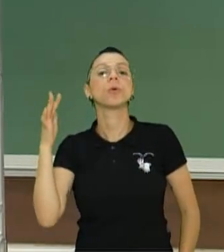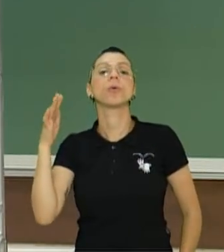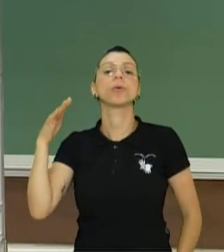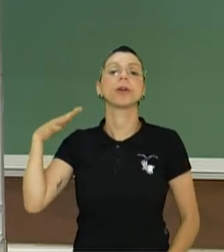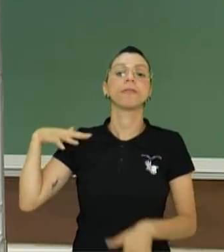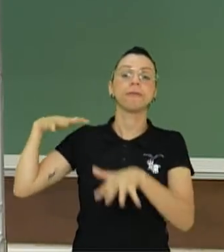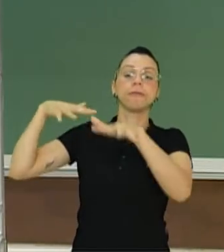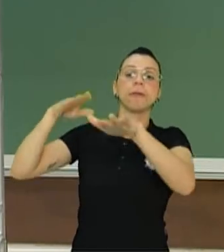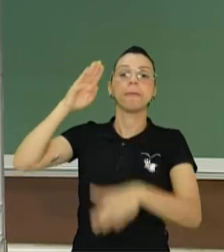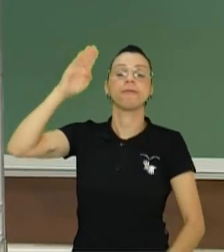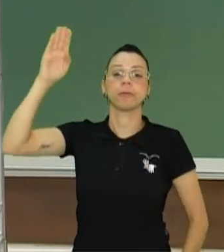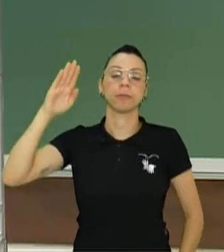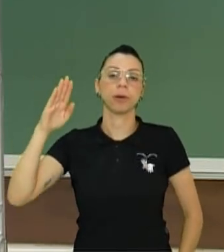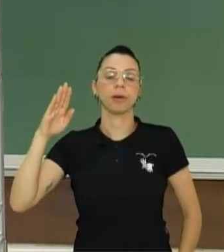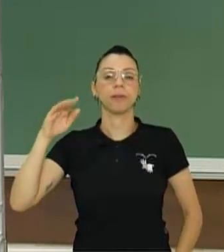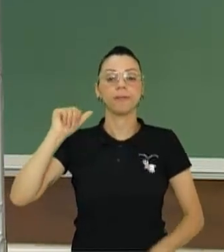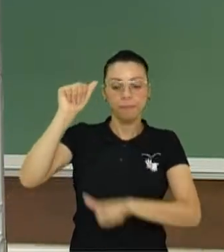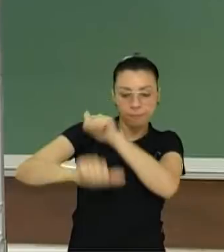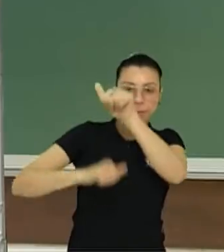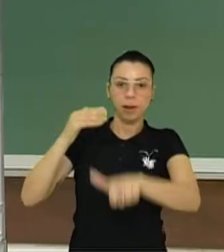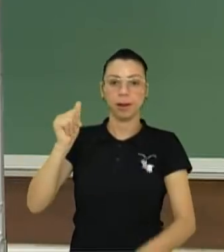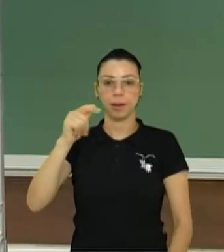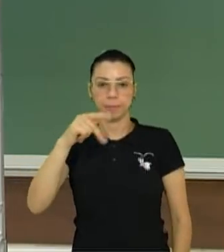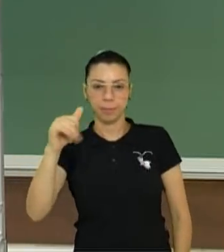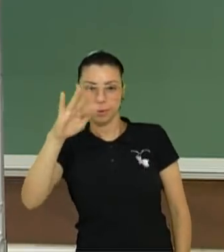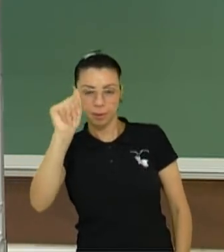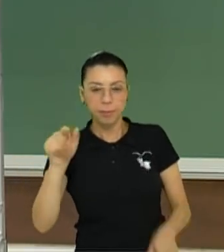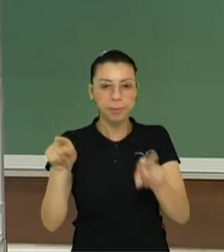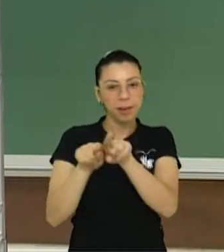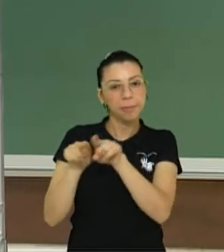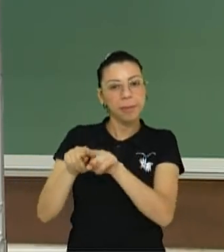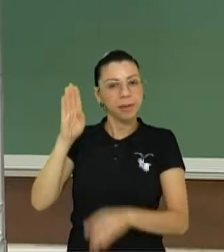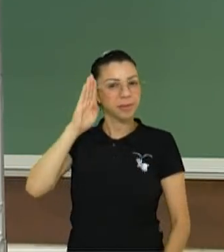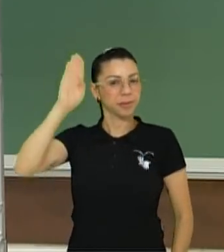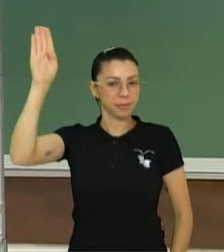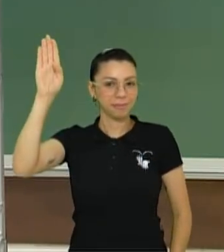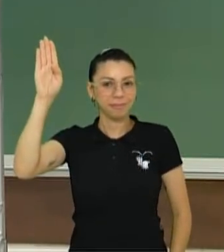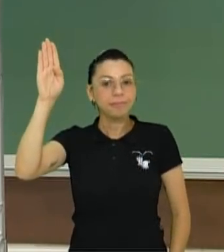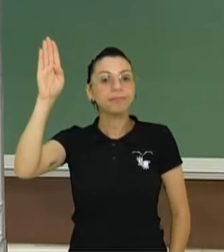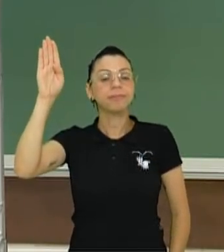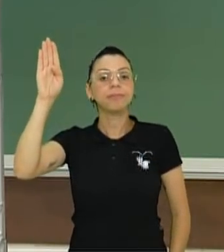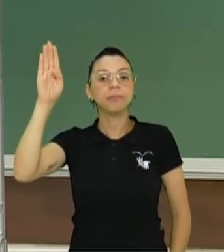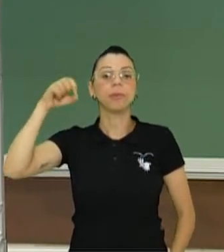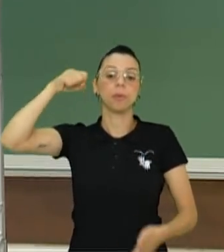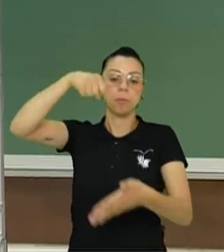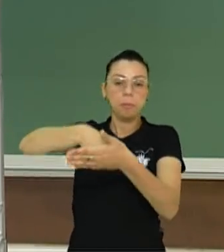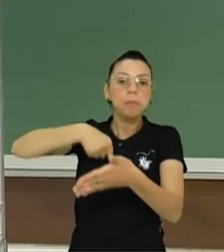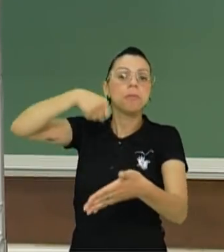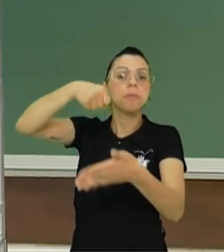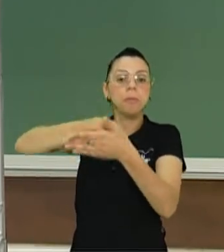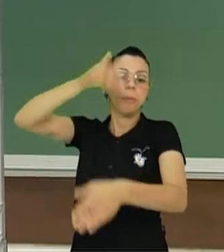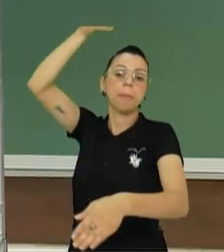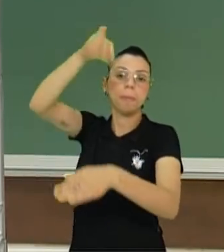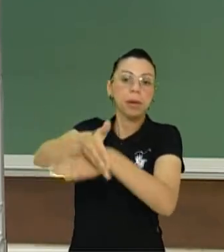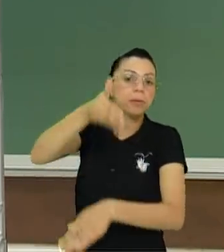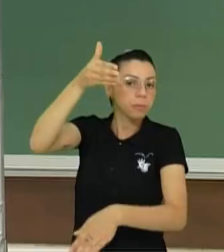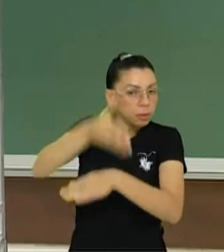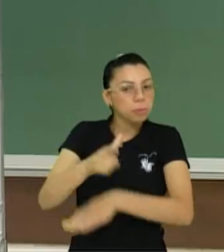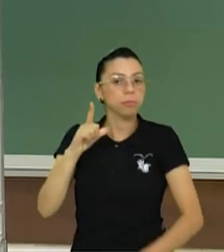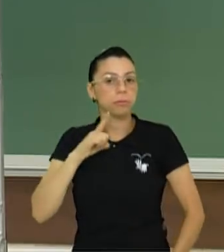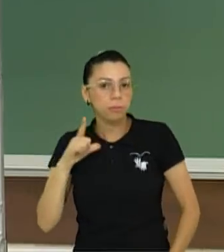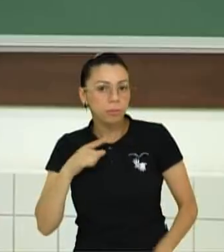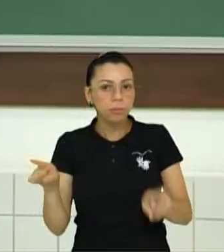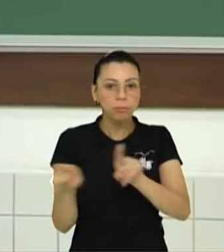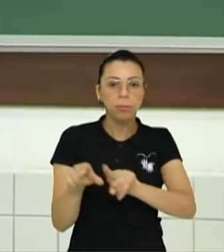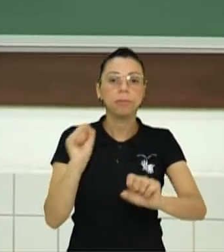poderiam se tornar capitães, né? Soldados que tivessem uma luta mais participativa, como também